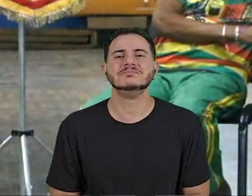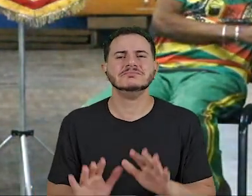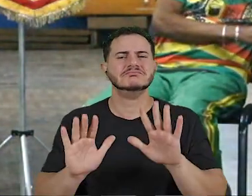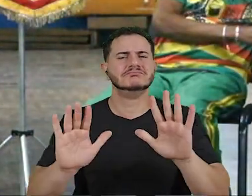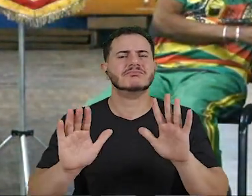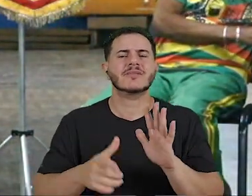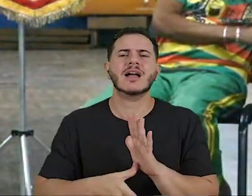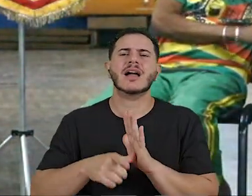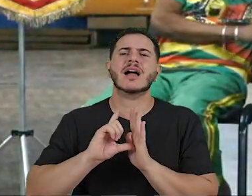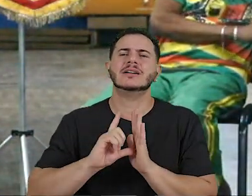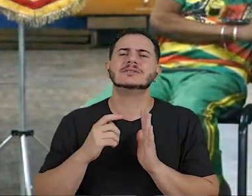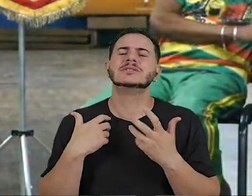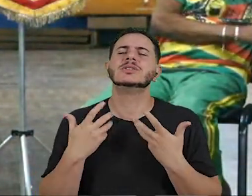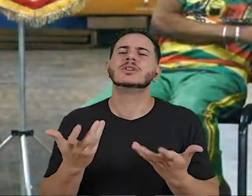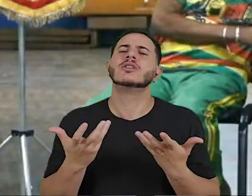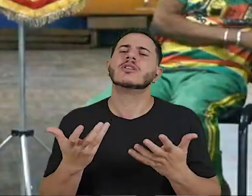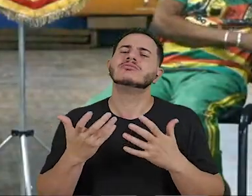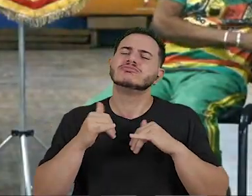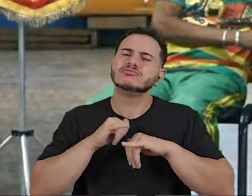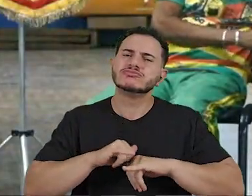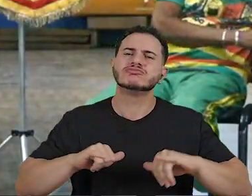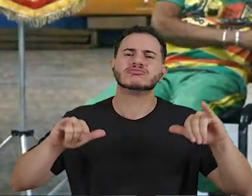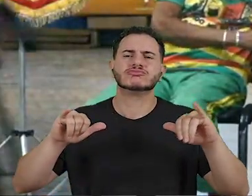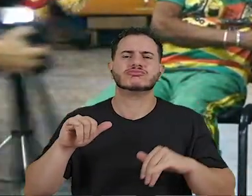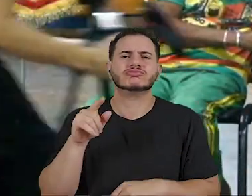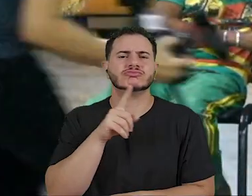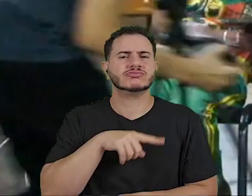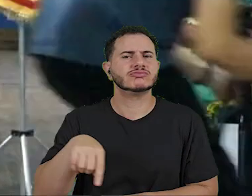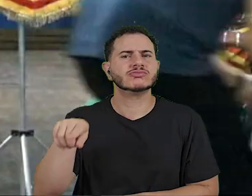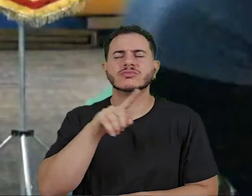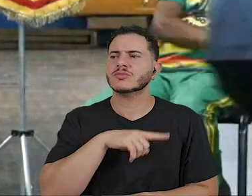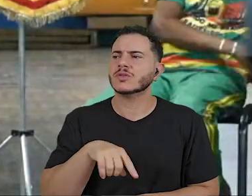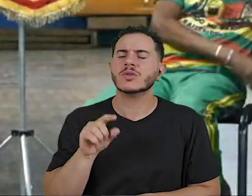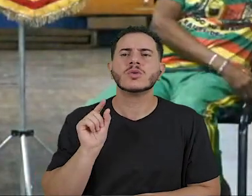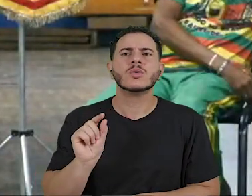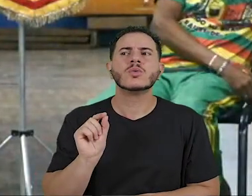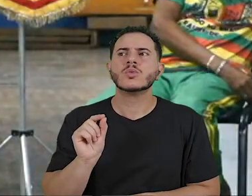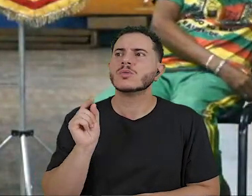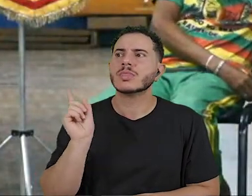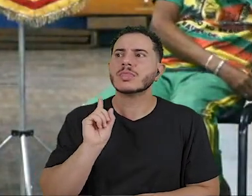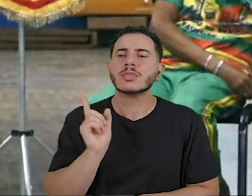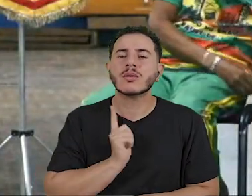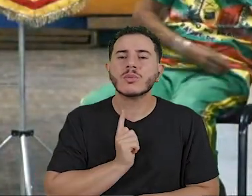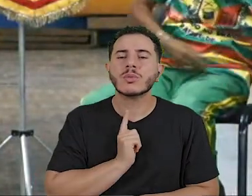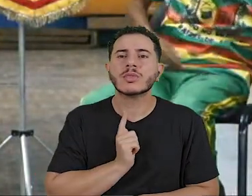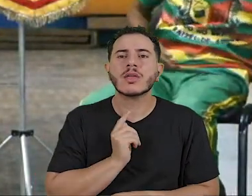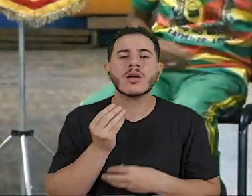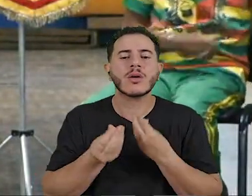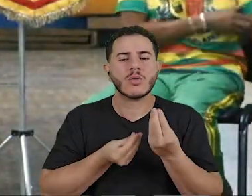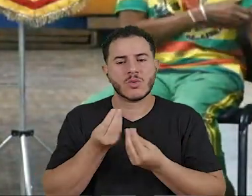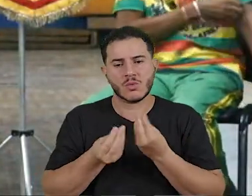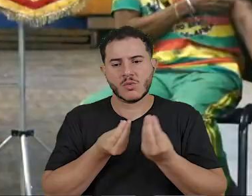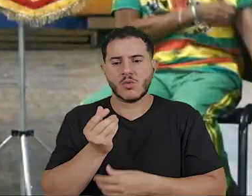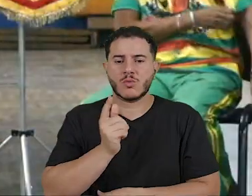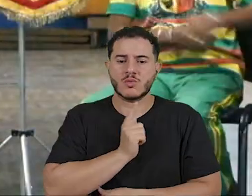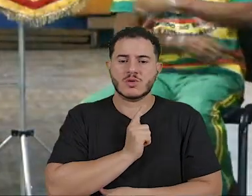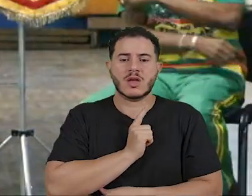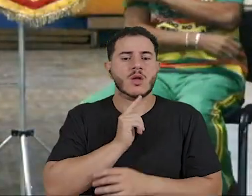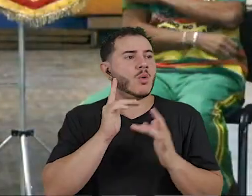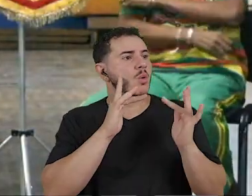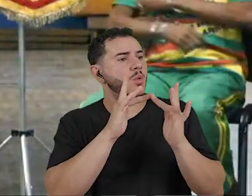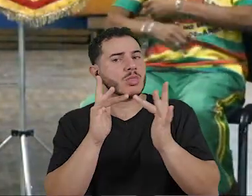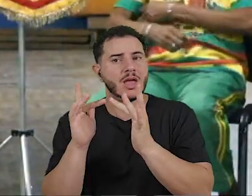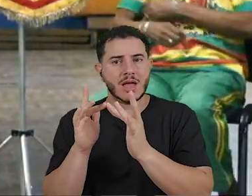Antes de passar a palavra para eles, eu queria dizer então um pouquinho para quem talvez ainda não tenha contato, que o mestre